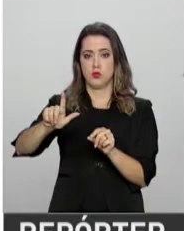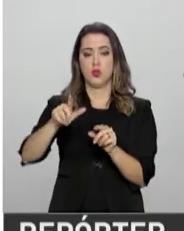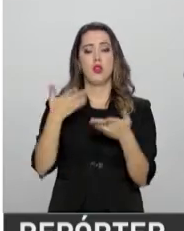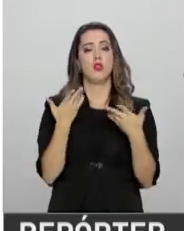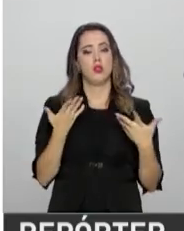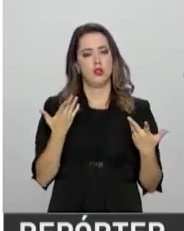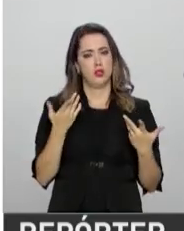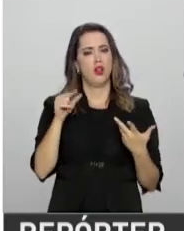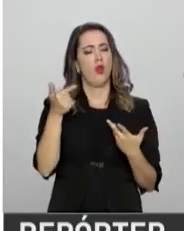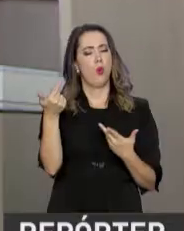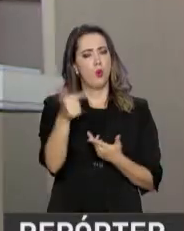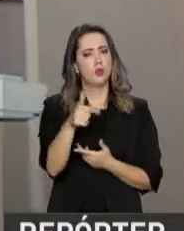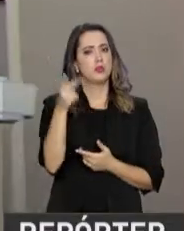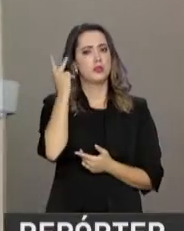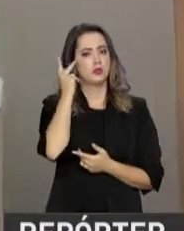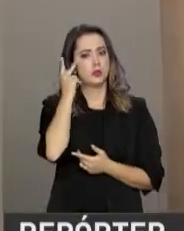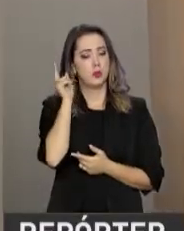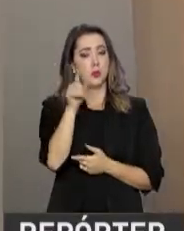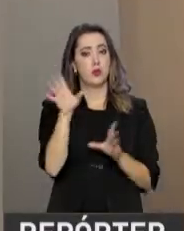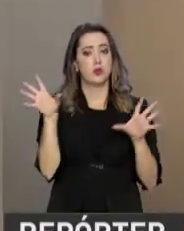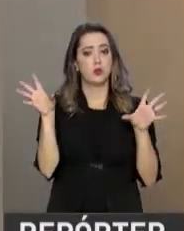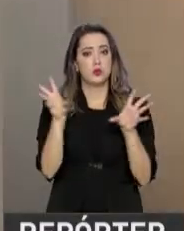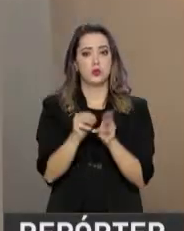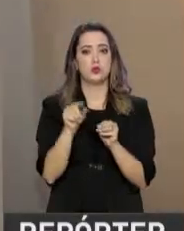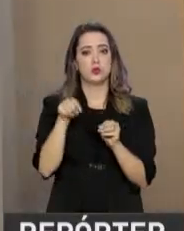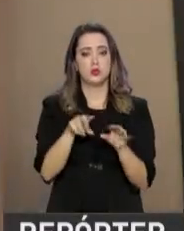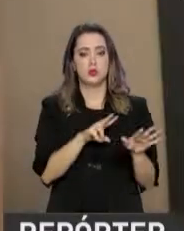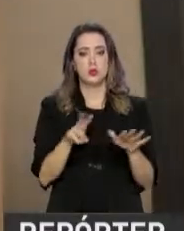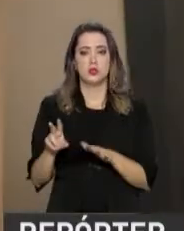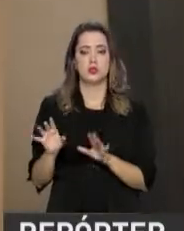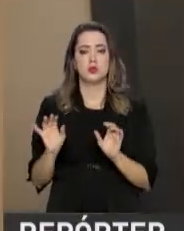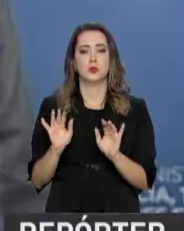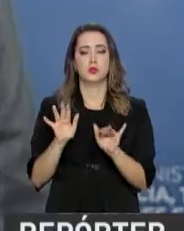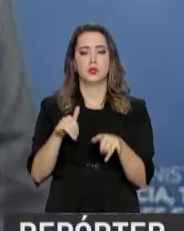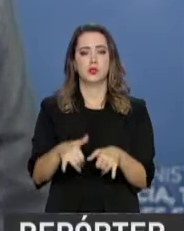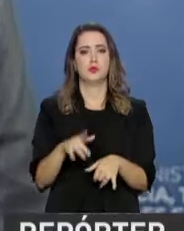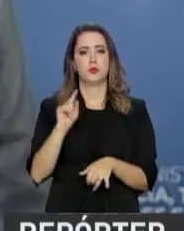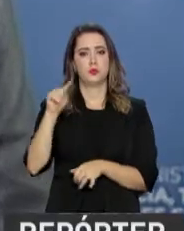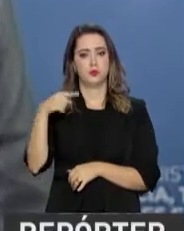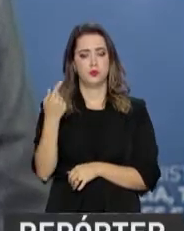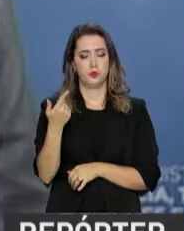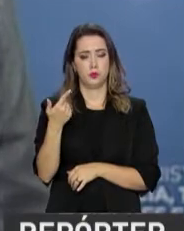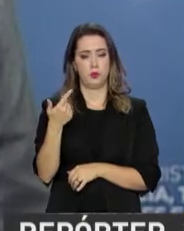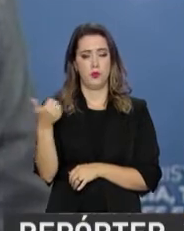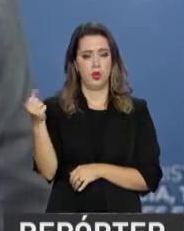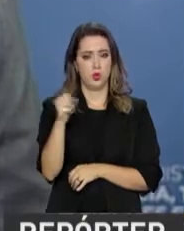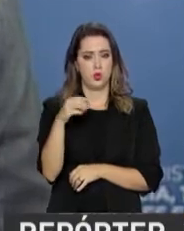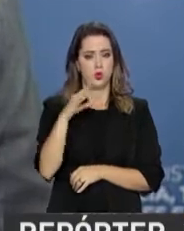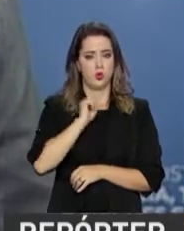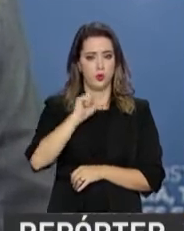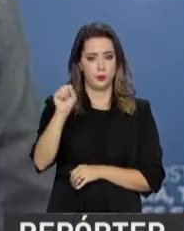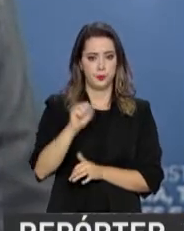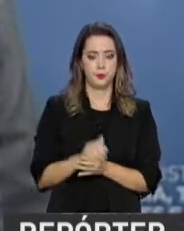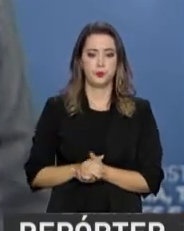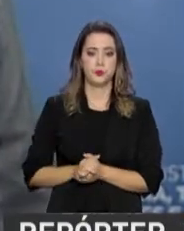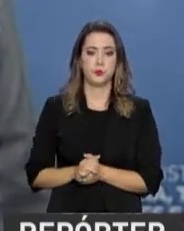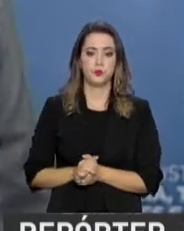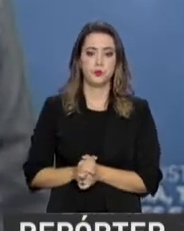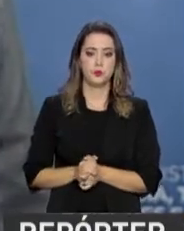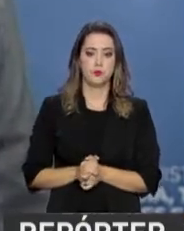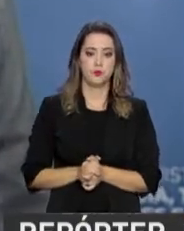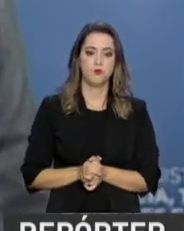início nesta semana e será concluído na segunda quinzena de abril presidente prudente e abrange 23 municípios